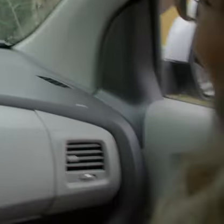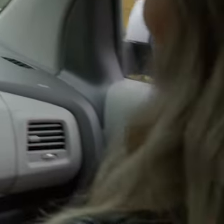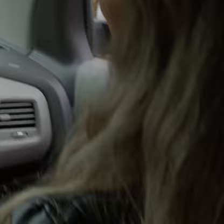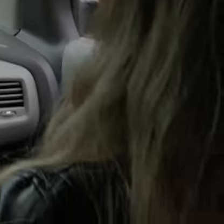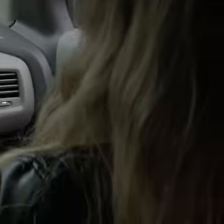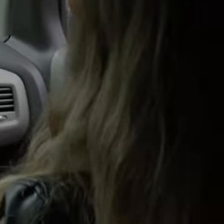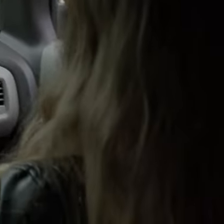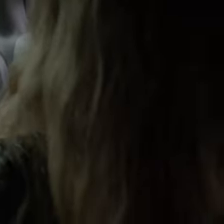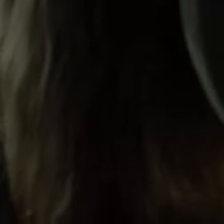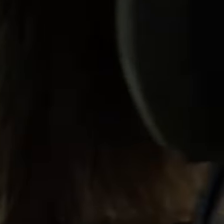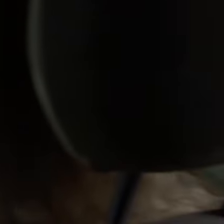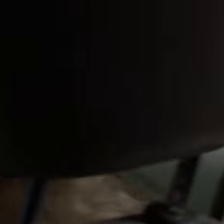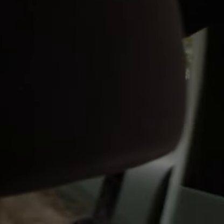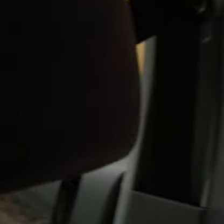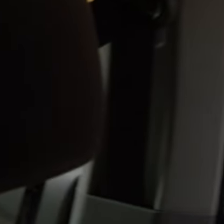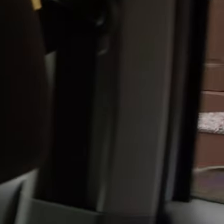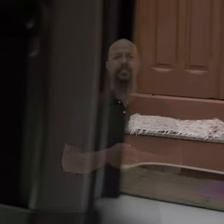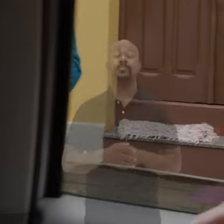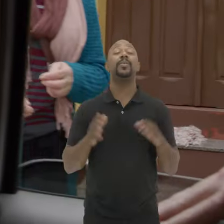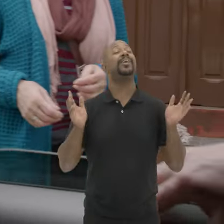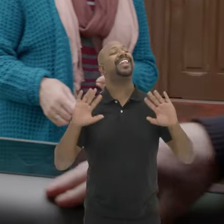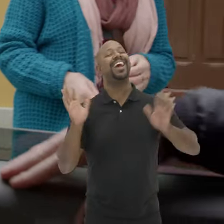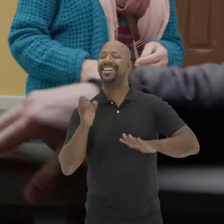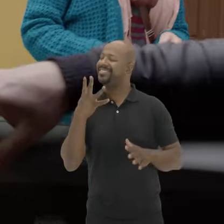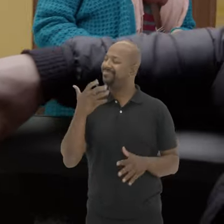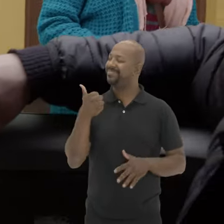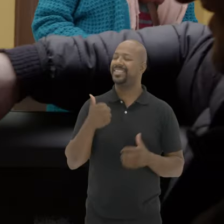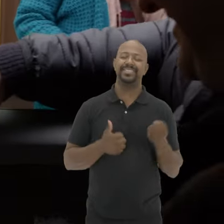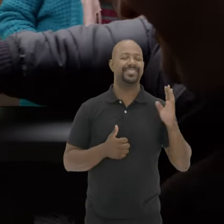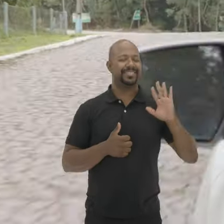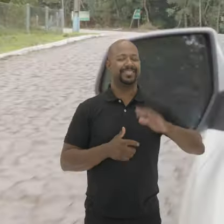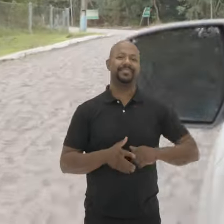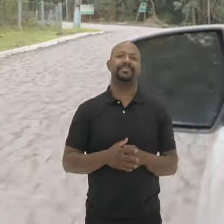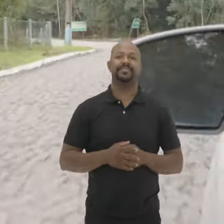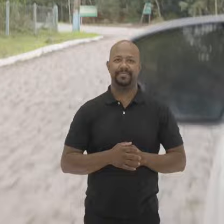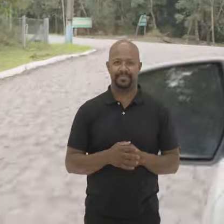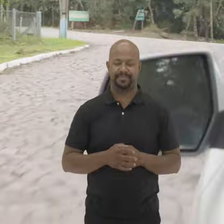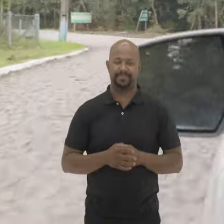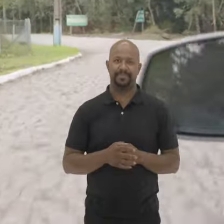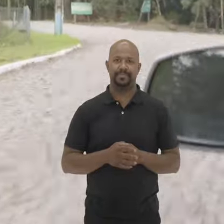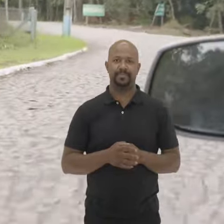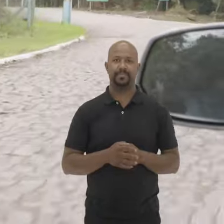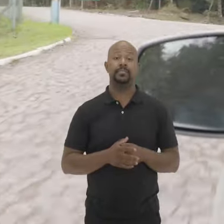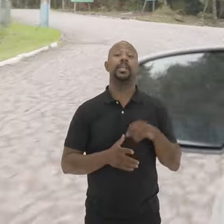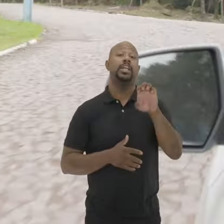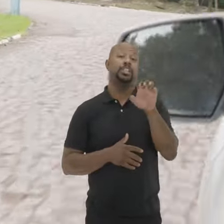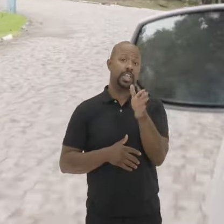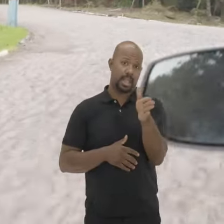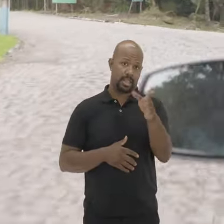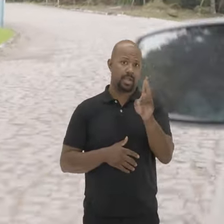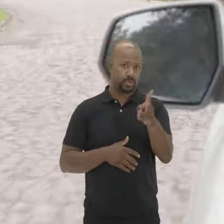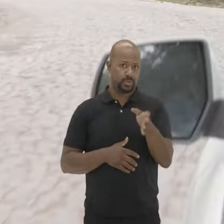frente. Olá, tudo bem? seguem no carro por uma rua de paralelepípedos. A